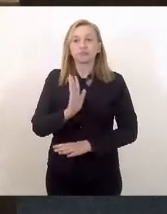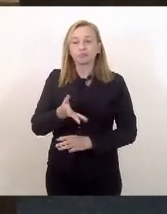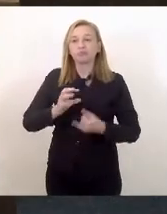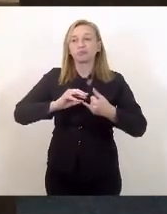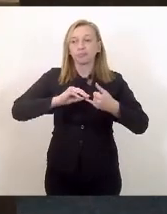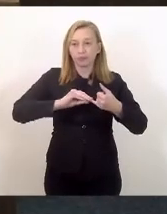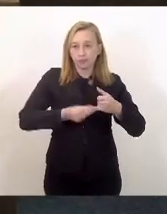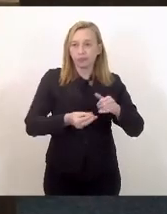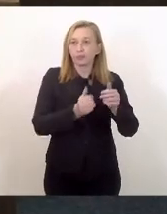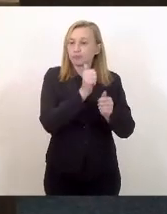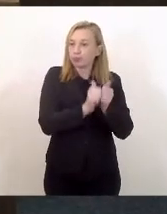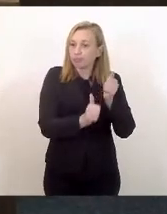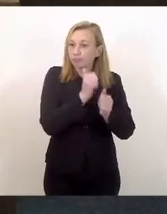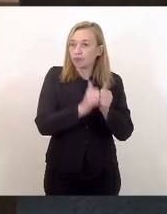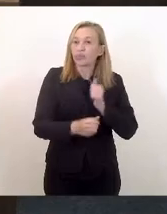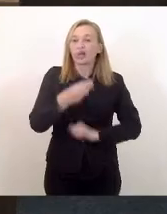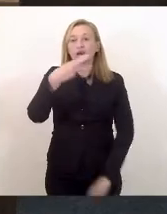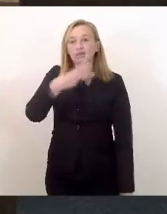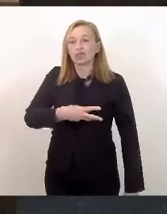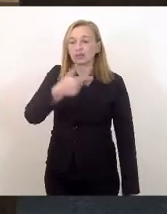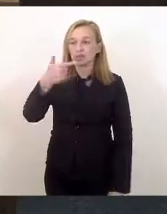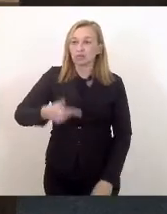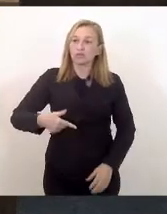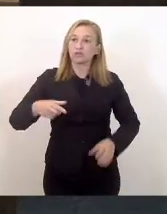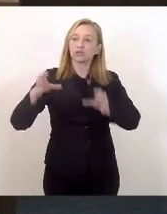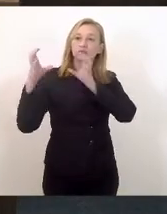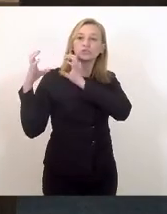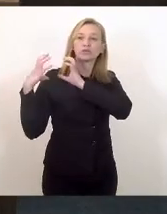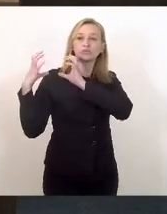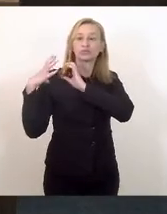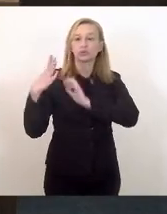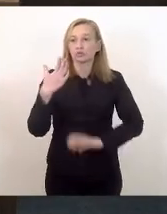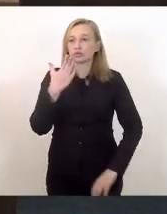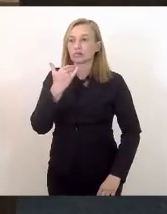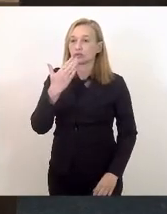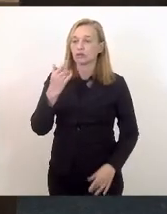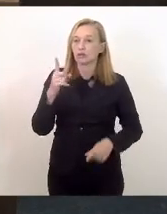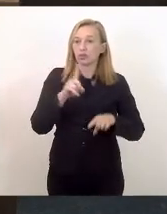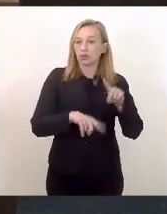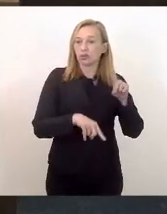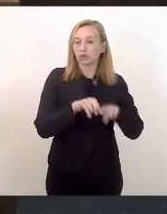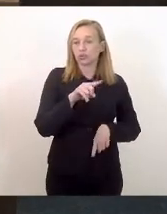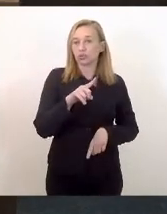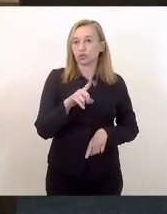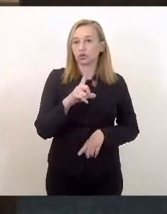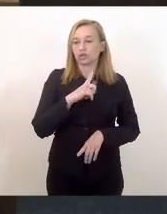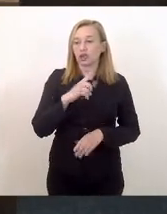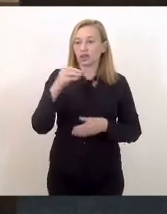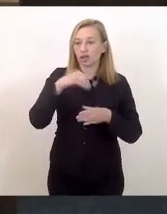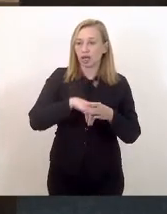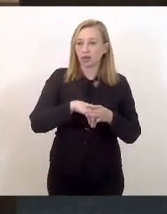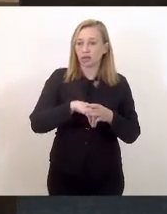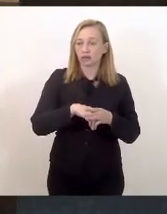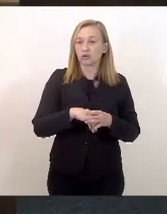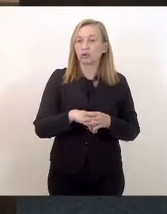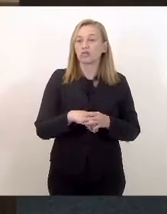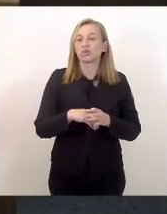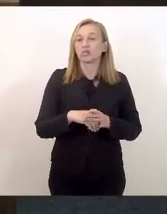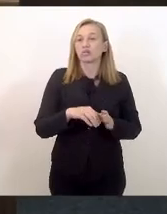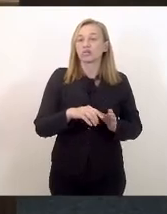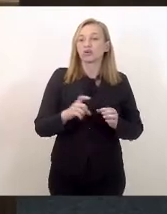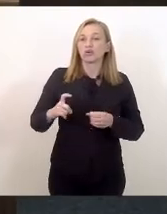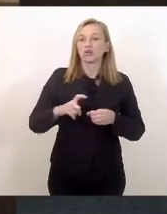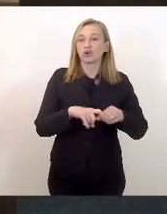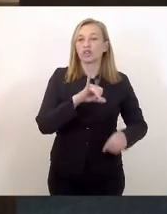e feijão, é para os 32 produtos da cesta básica, respaldado no convênio